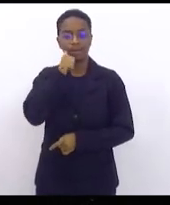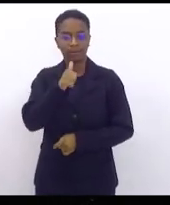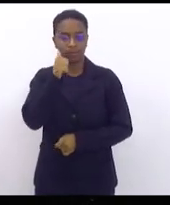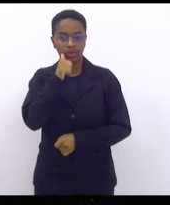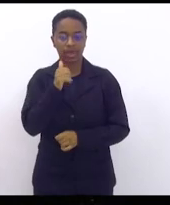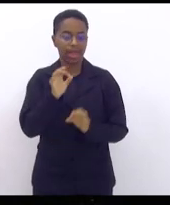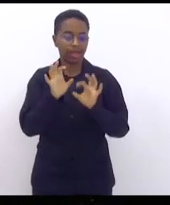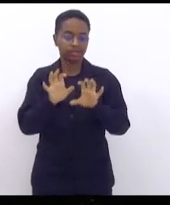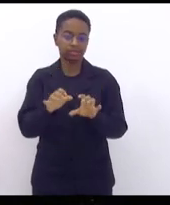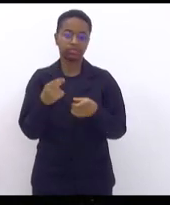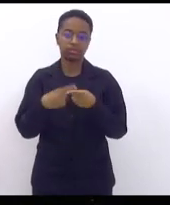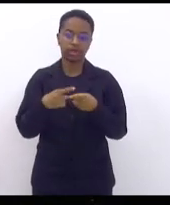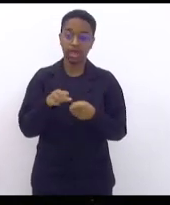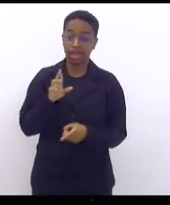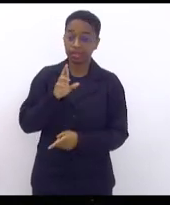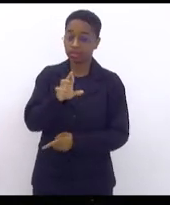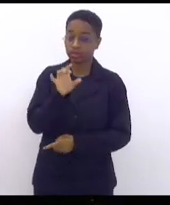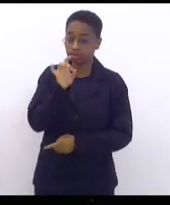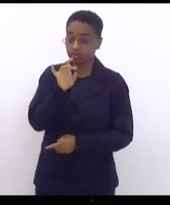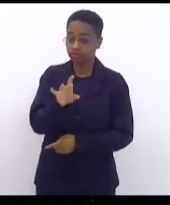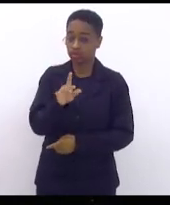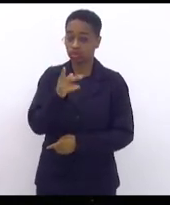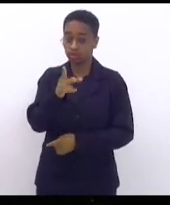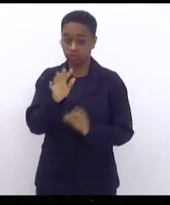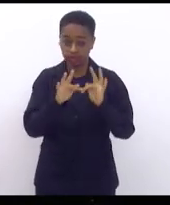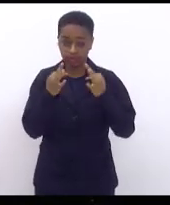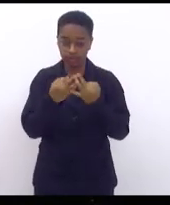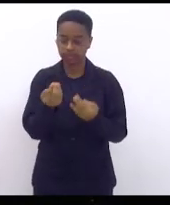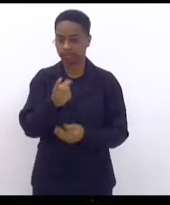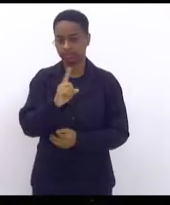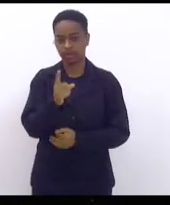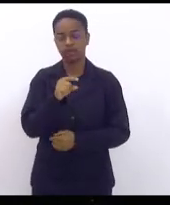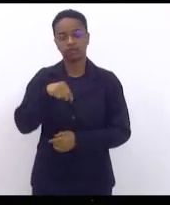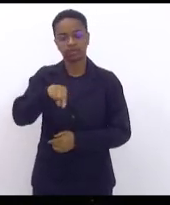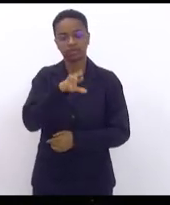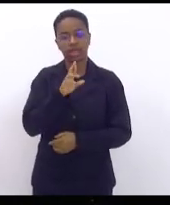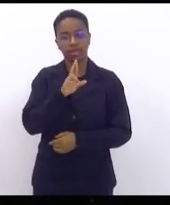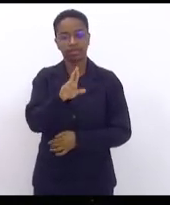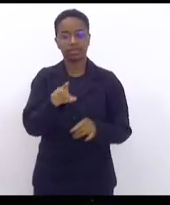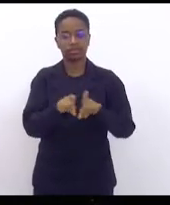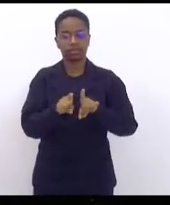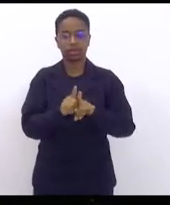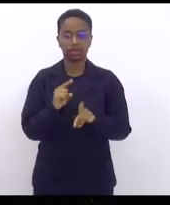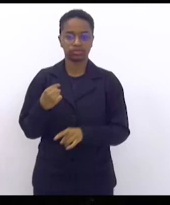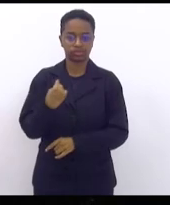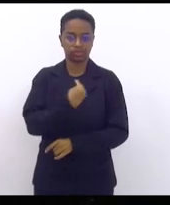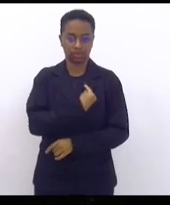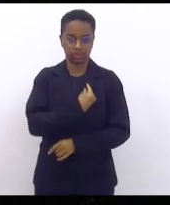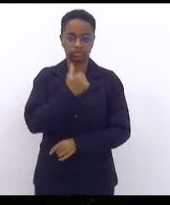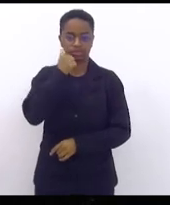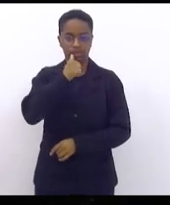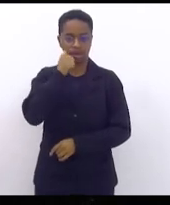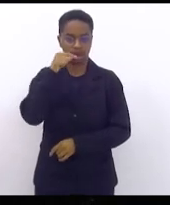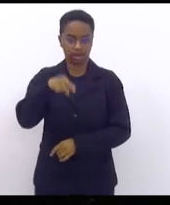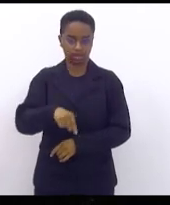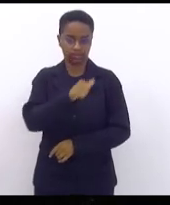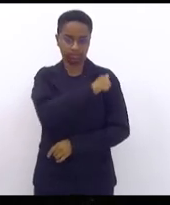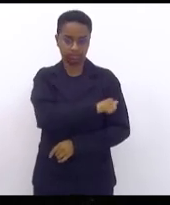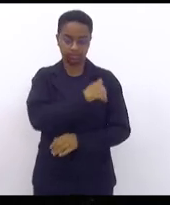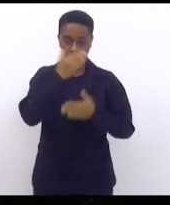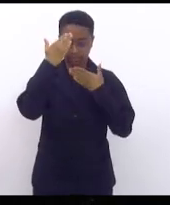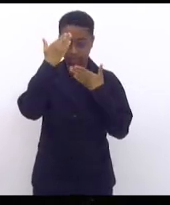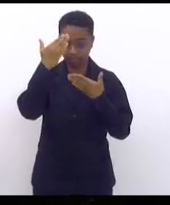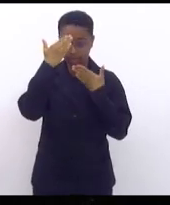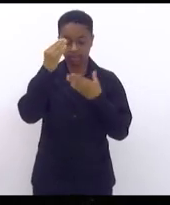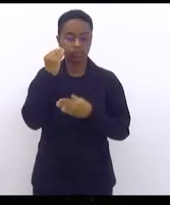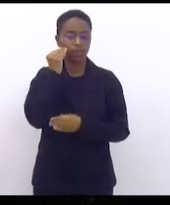porque vocês não representam apenas as suas famílias, vocês representam a todas nós, mulheres desse Estado. Obrigada, obrigada,